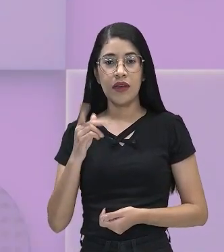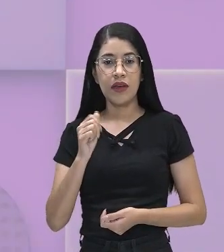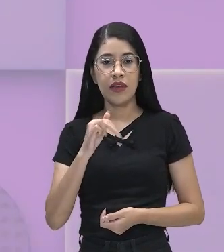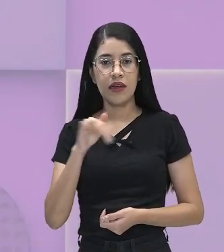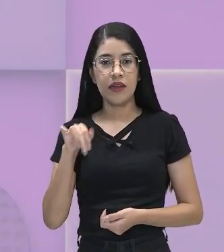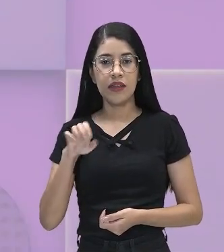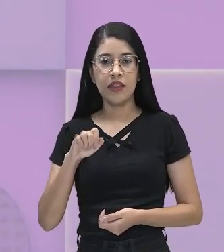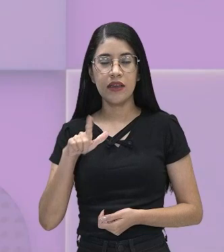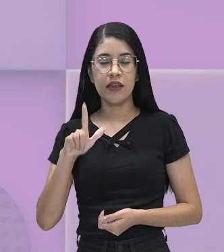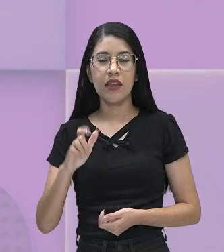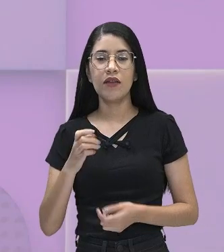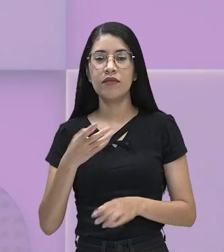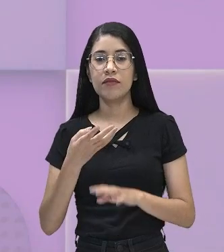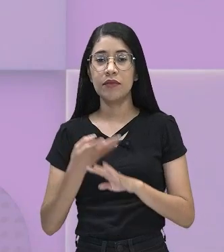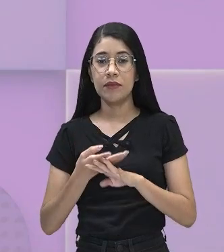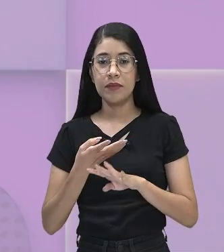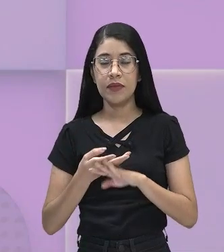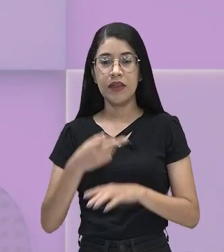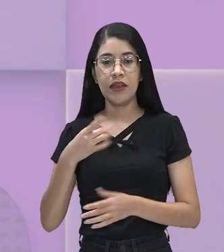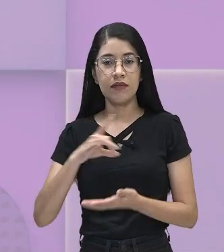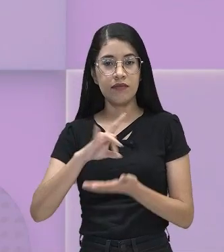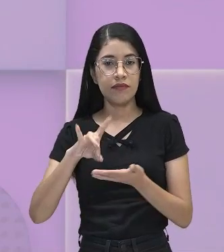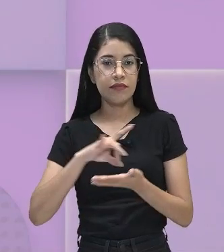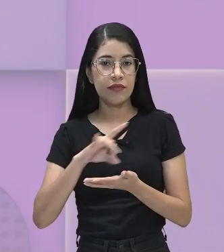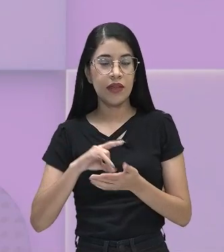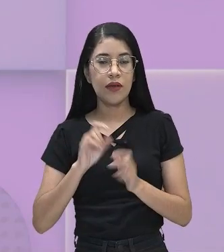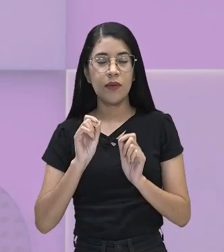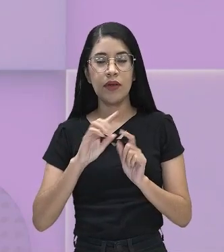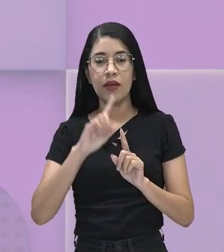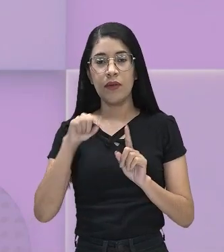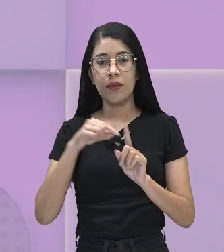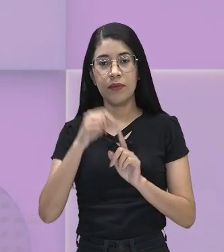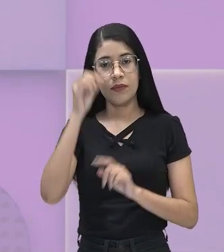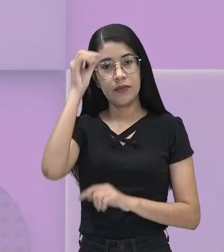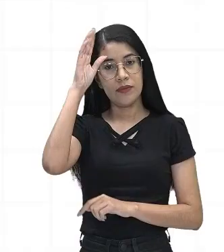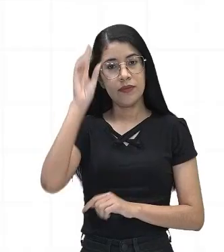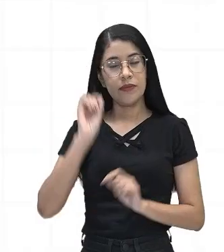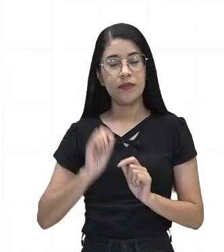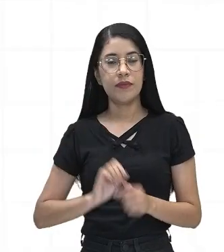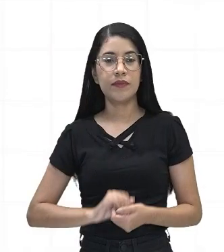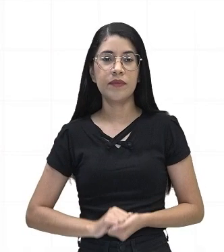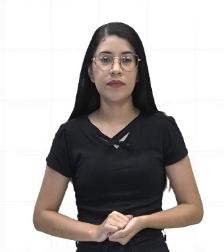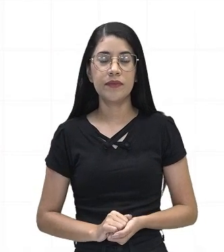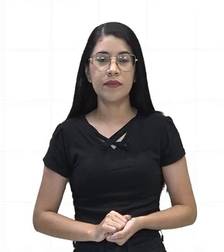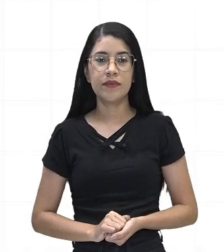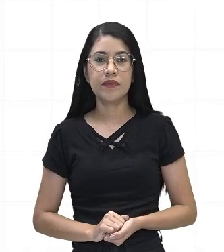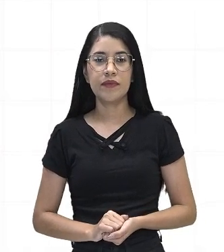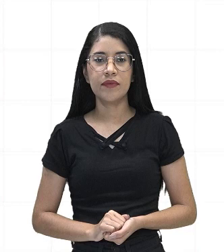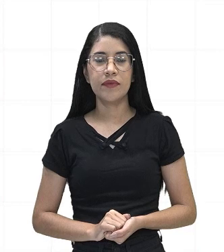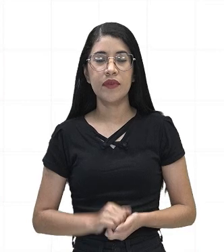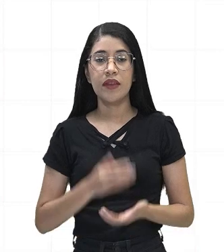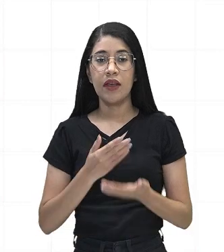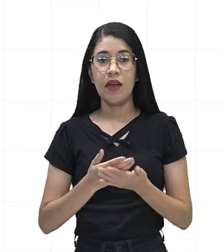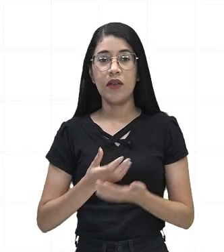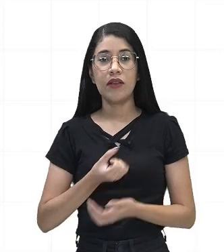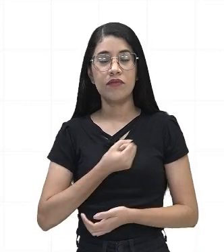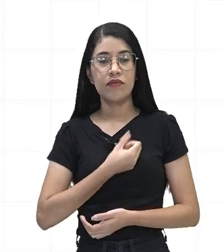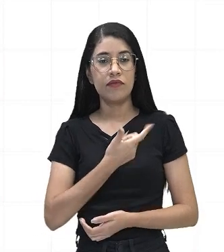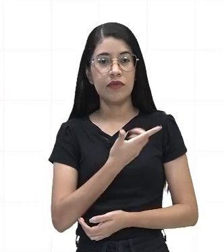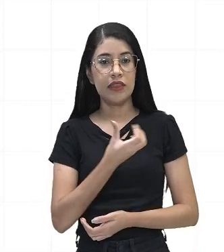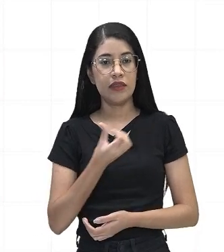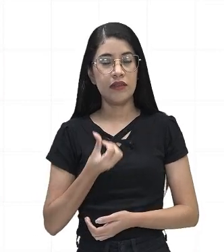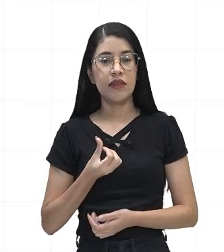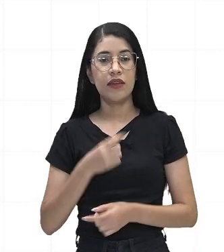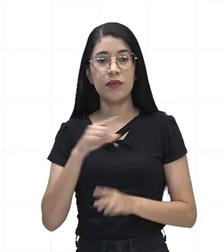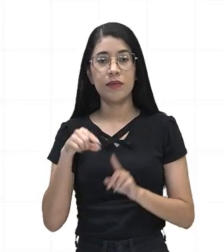de matemática aqui do Centro de Mídias, e vamos ver o que temos para a nossa aula. Aula de número 26,